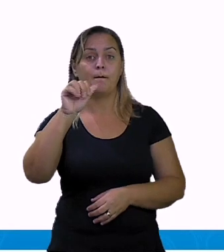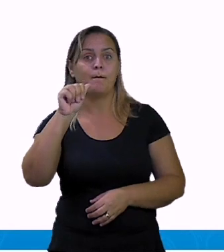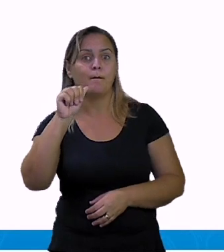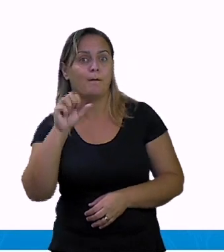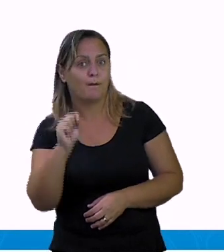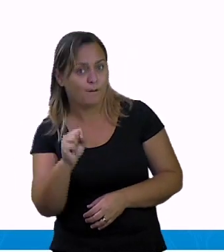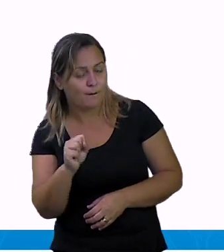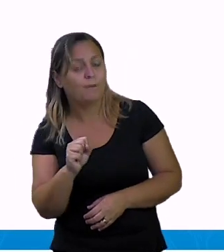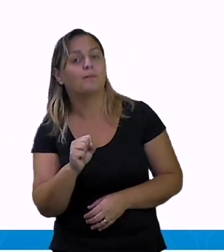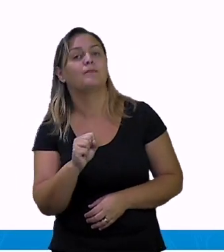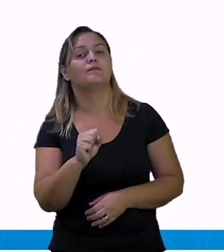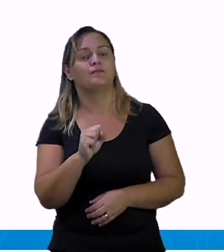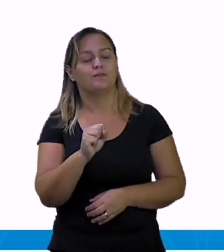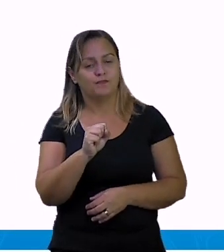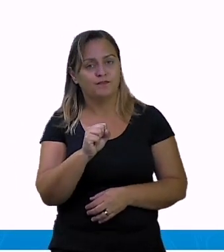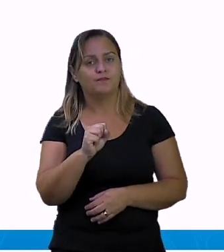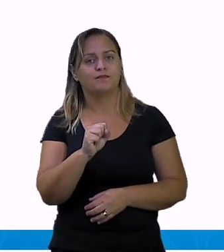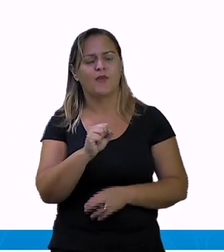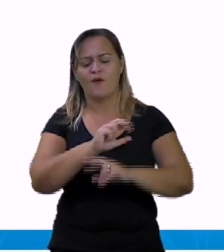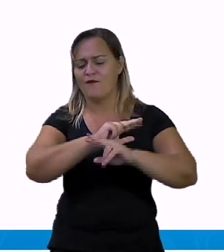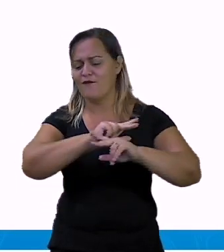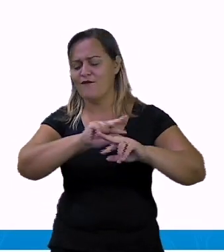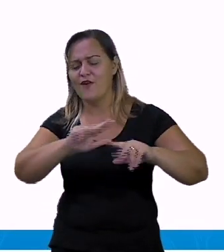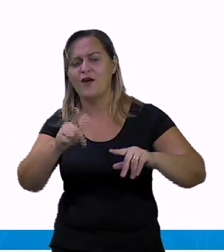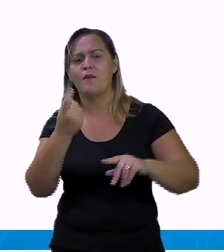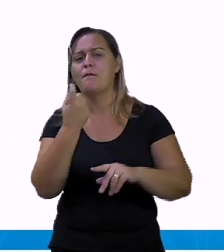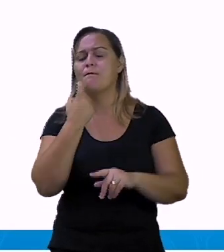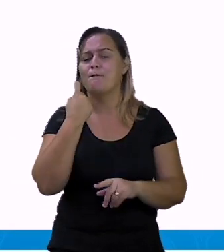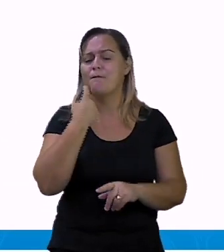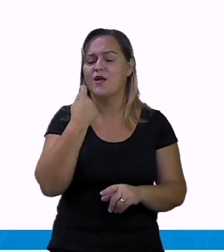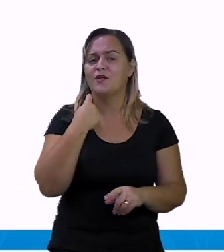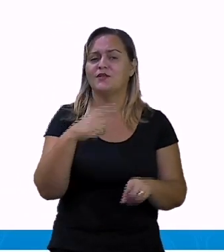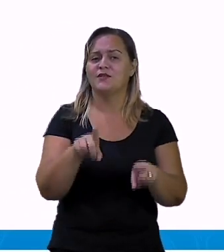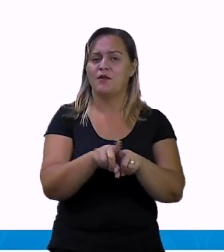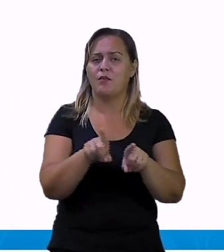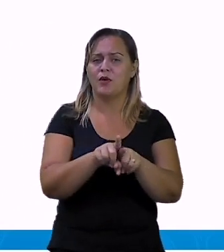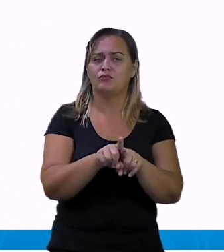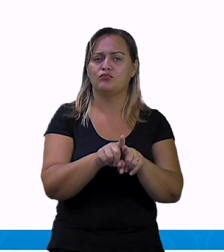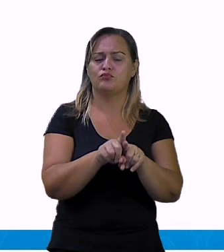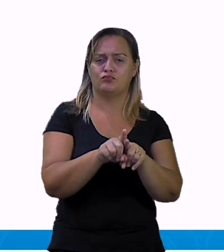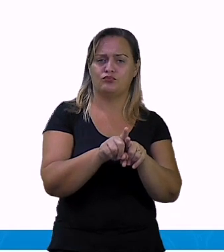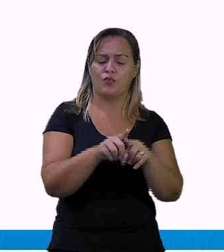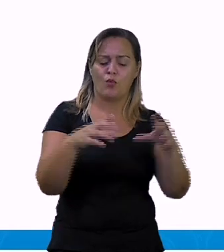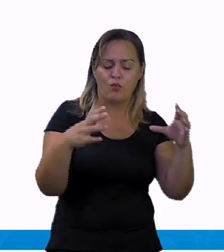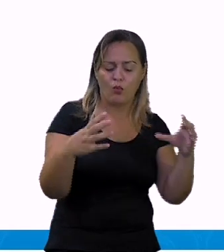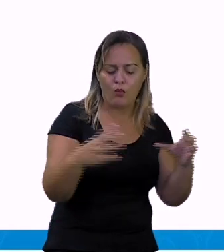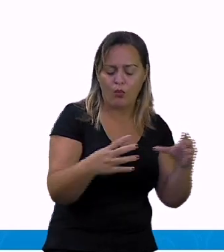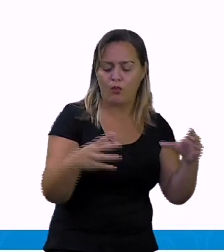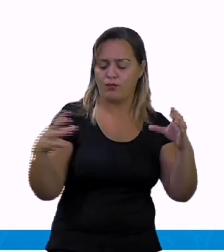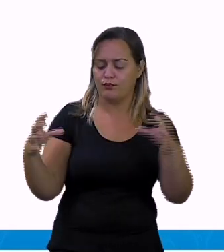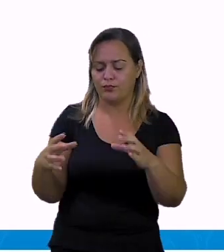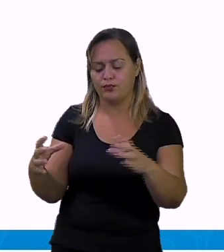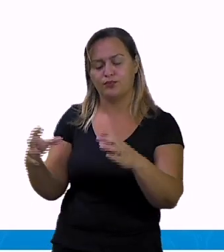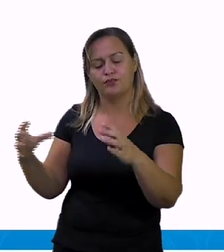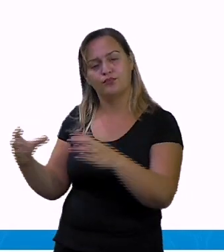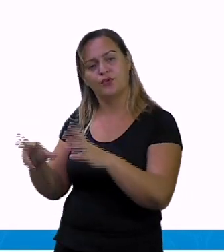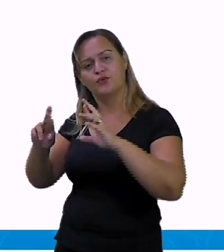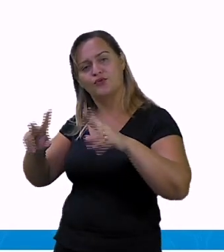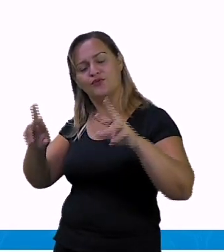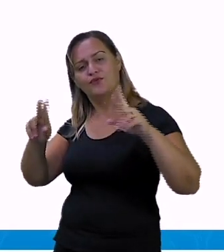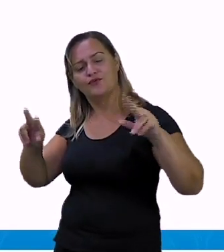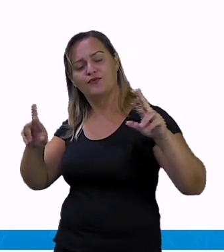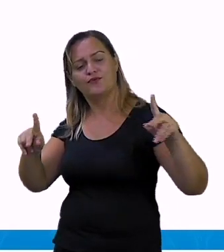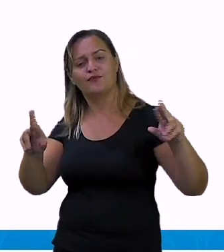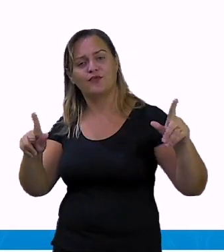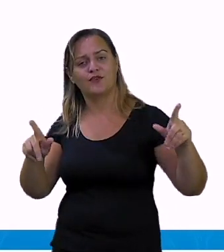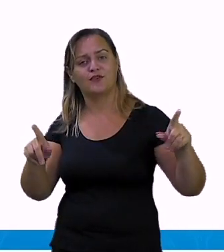legal de entender isso não é mesmo então nós temos peixes que estão cartilaginosos e peixes que são os seis